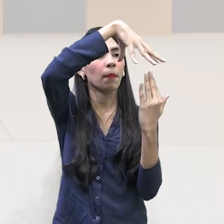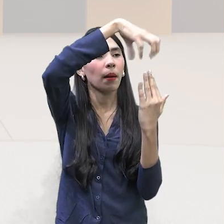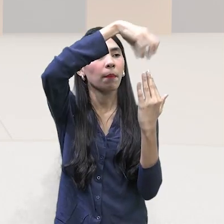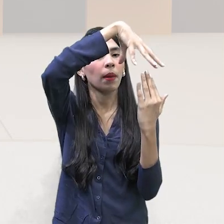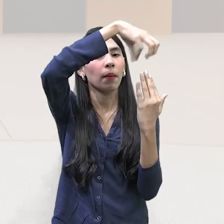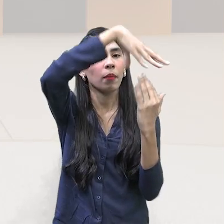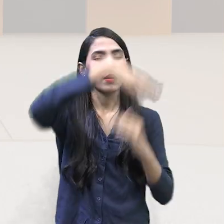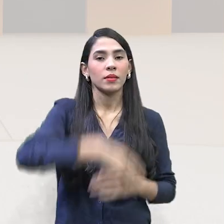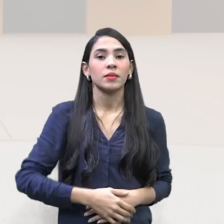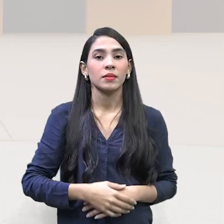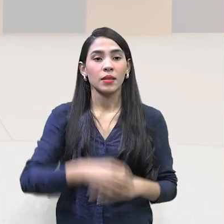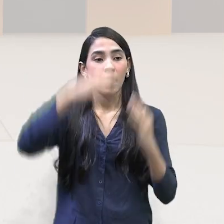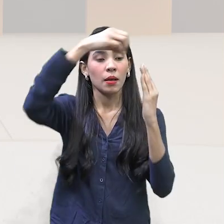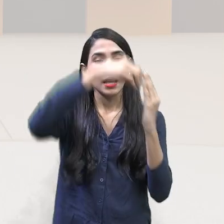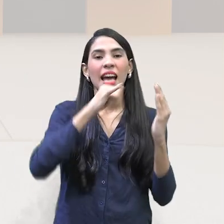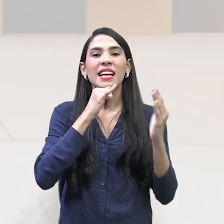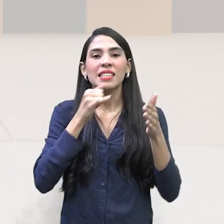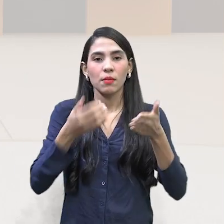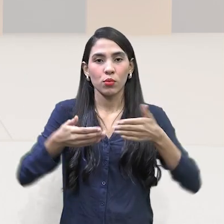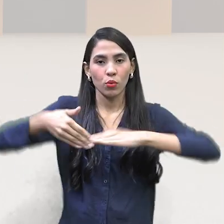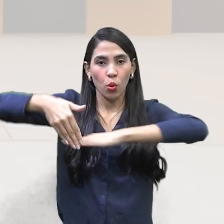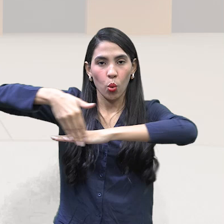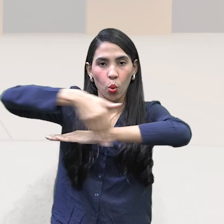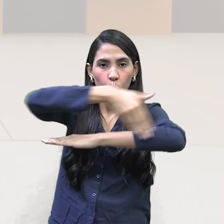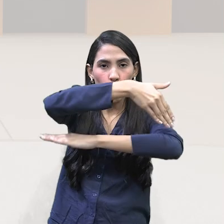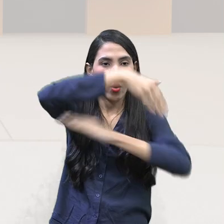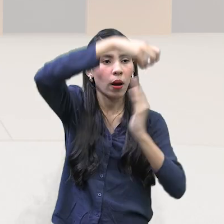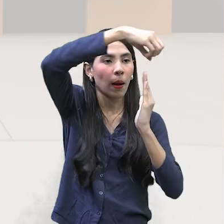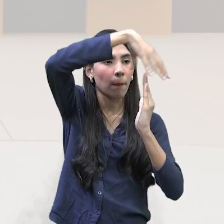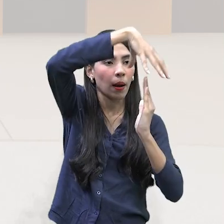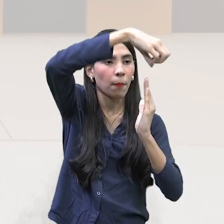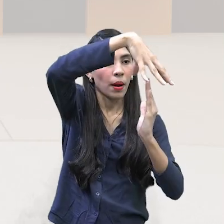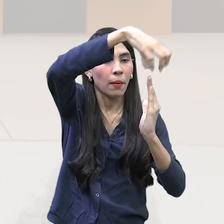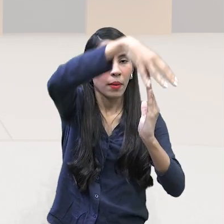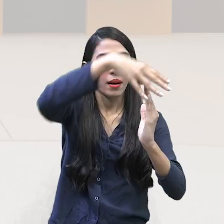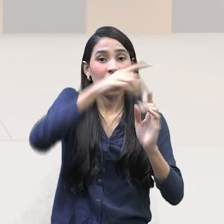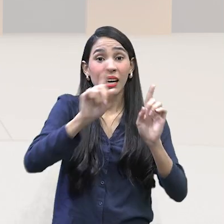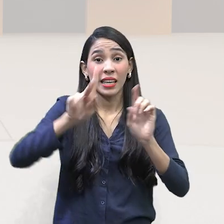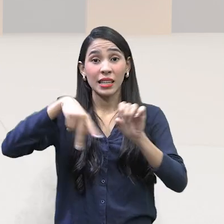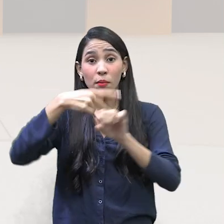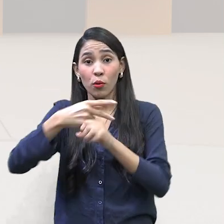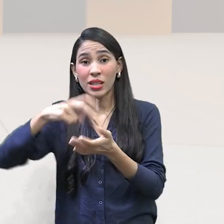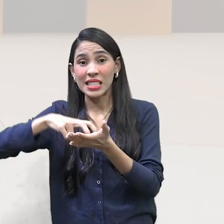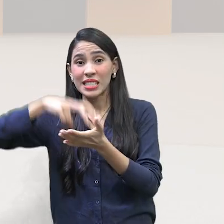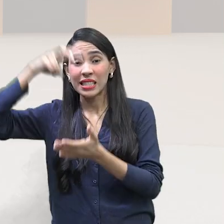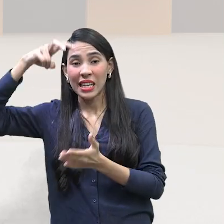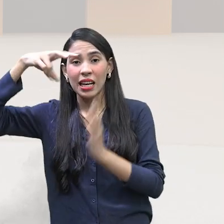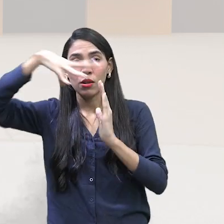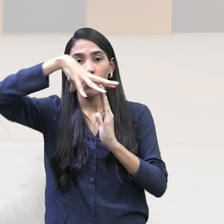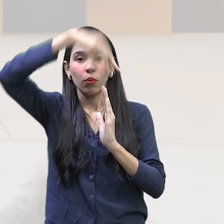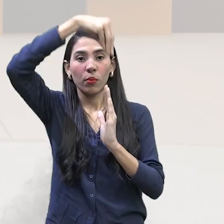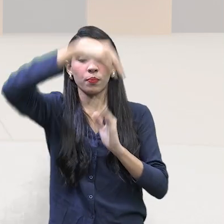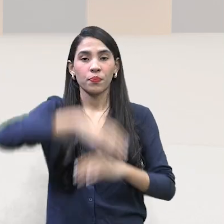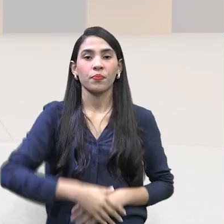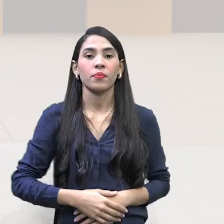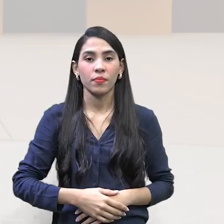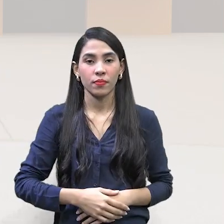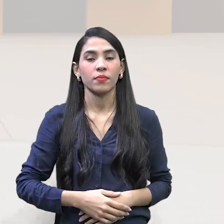eram responsáveis por iluminar as ruas à noite e apagar os postes ao amanhecer. Eles acendiam manualmente os